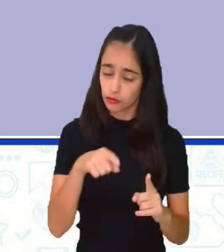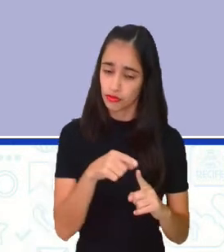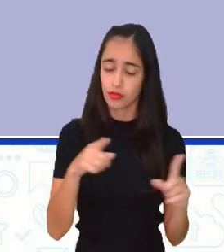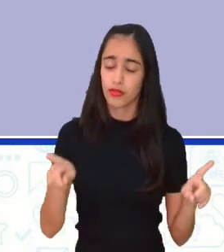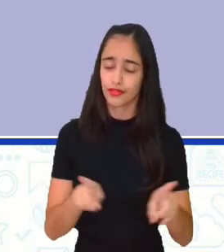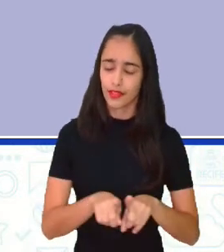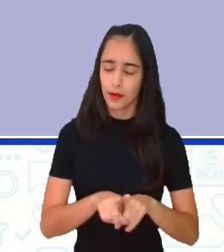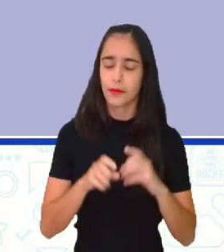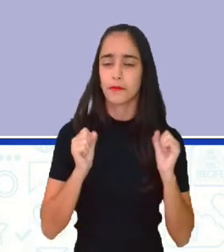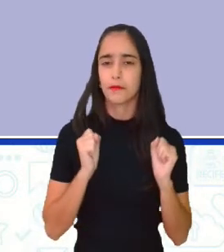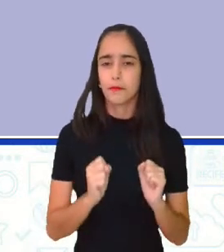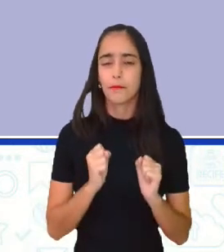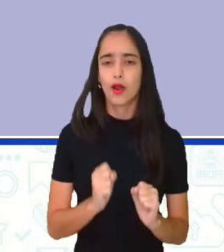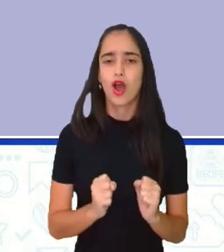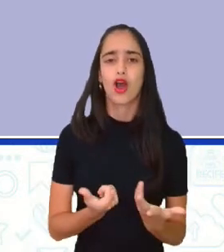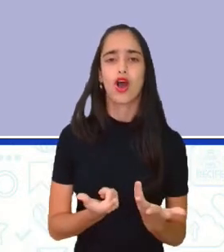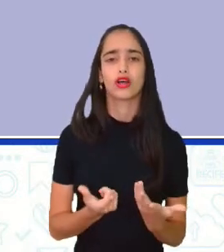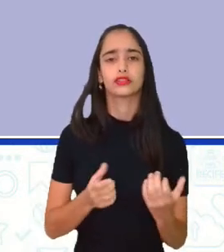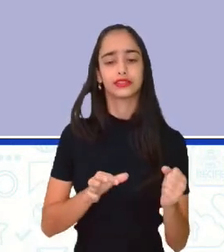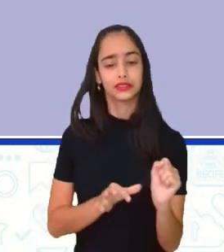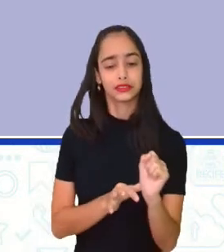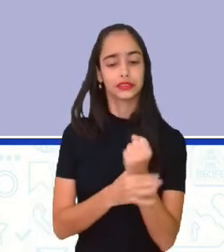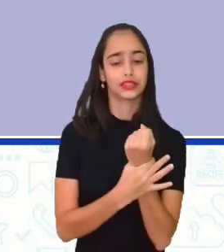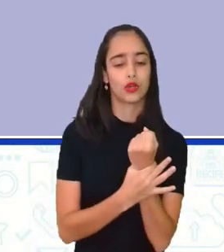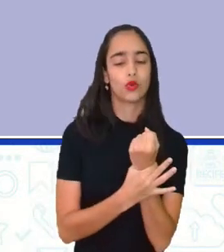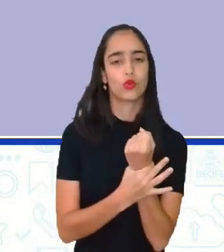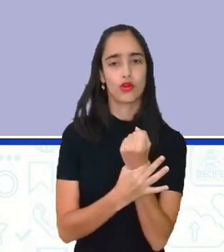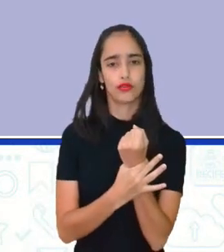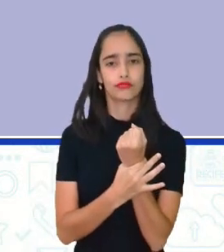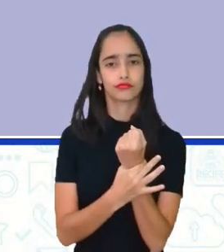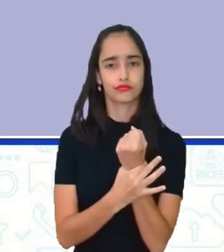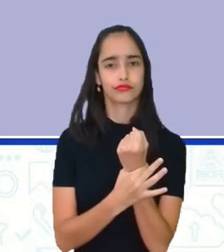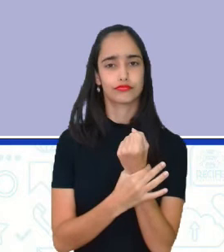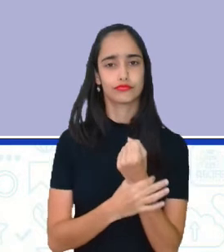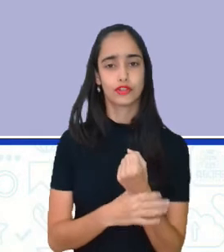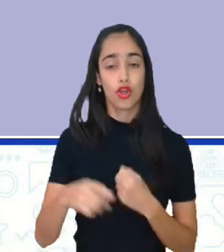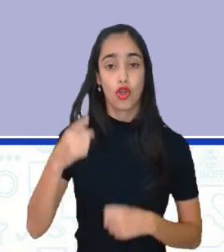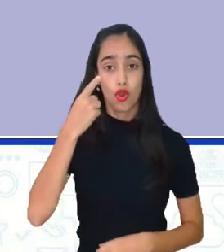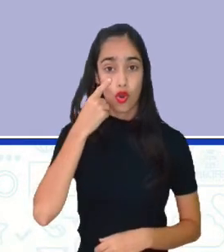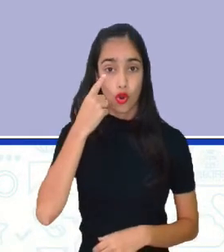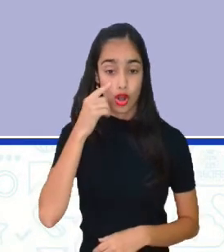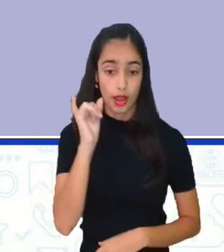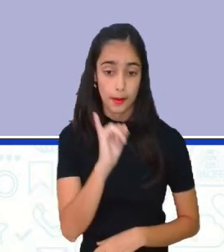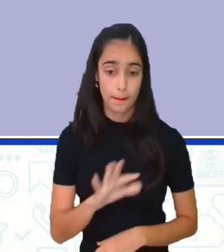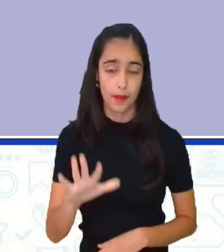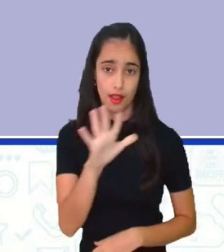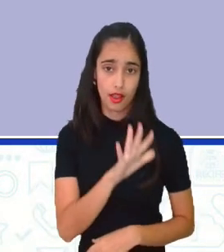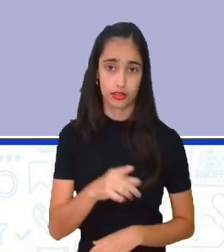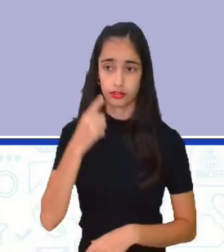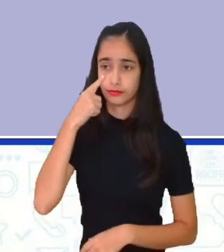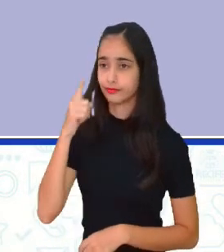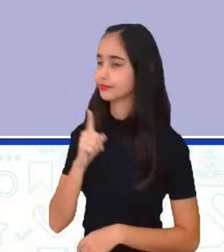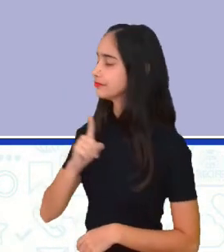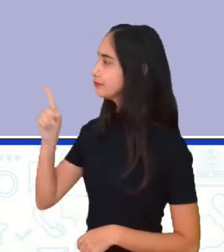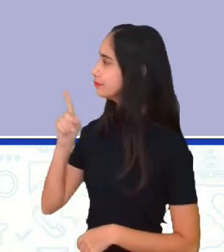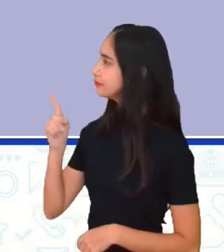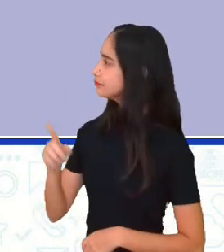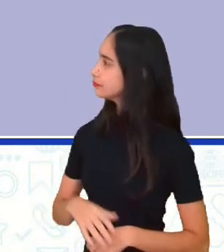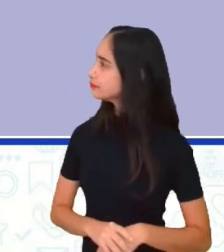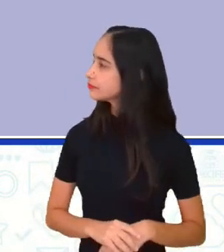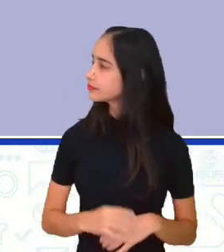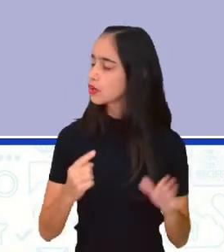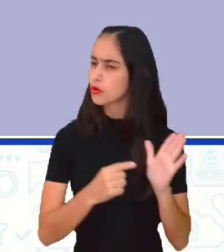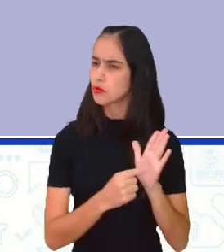elétrico, como um dispositivo de segurança. E observem na imagem aí, ele aparece de duas formas,